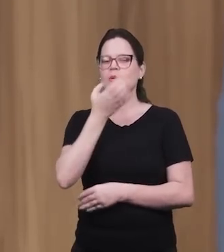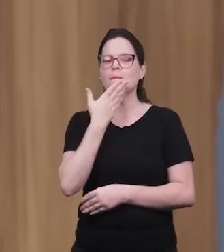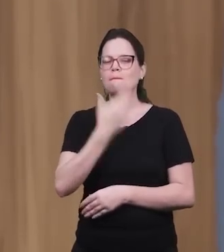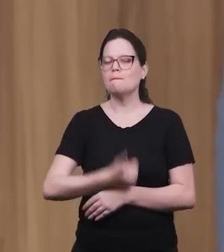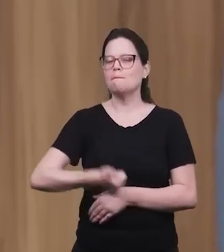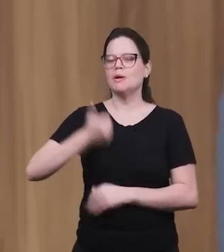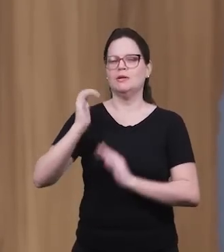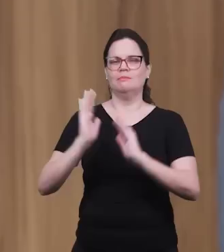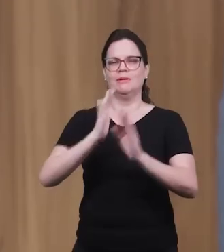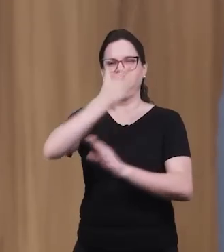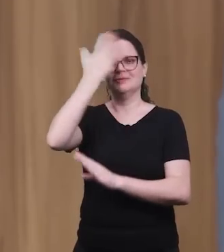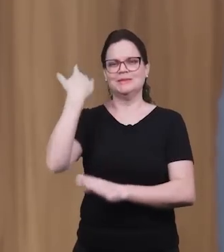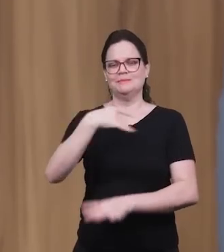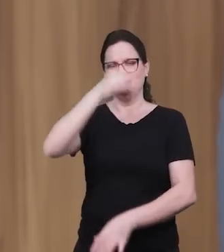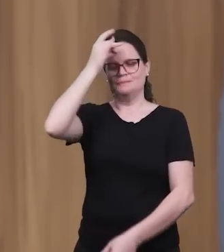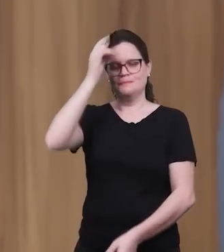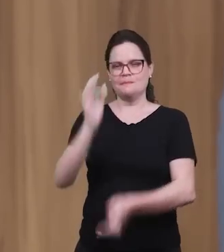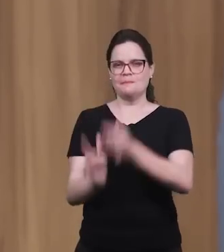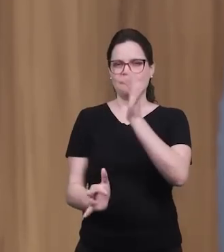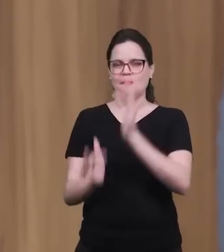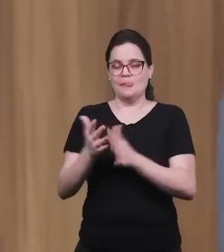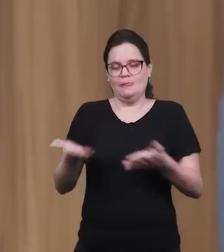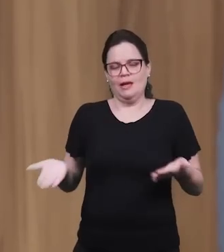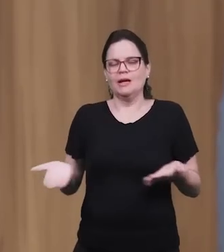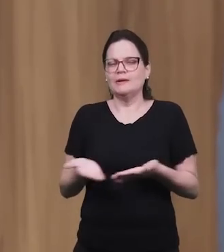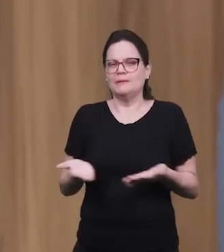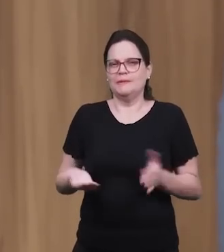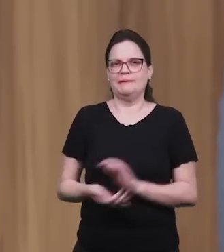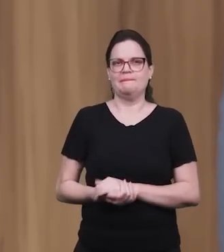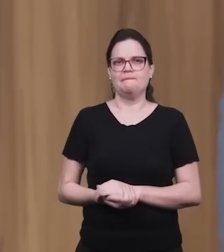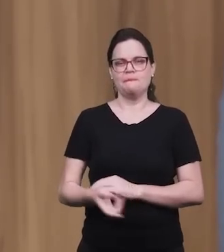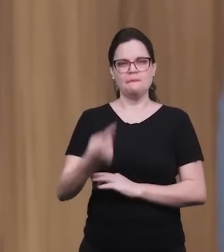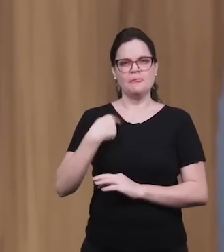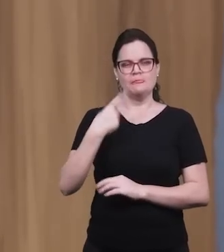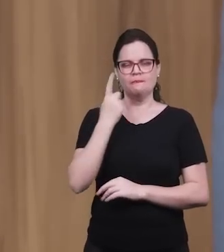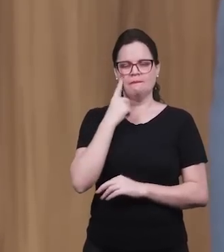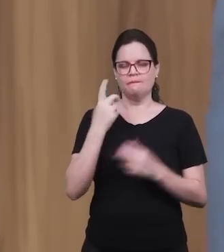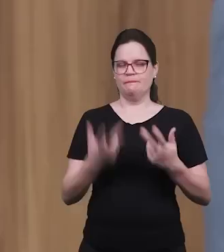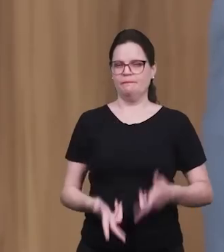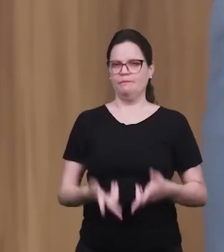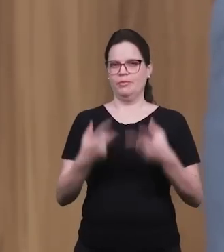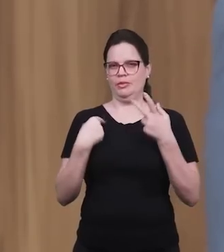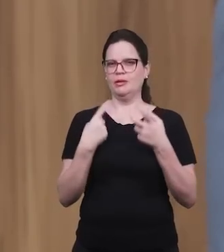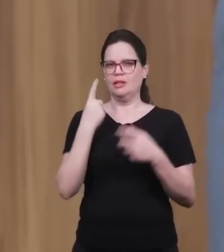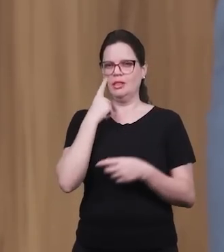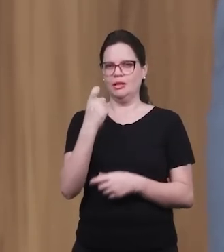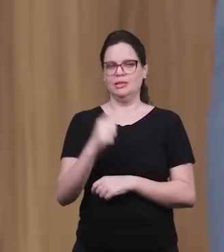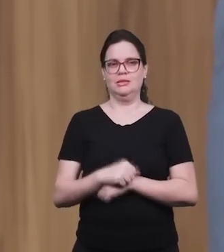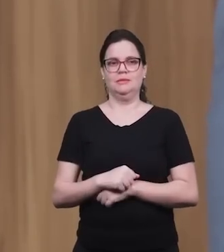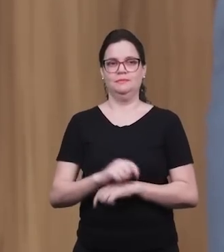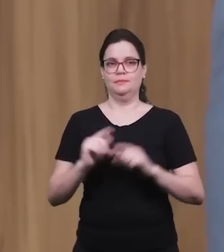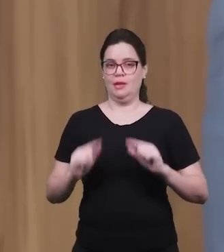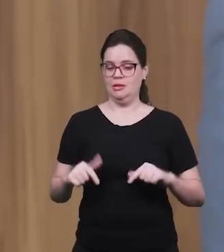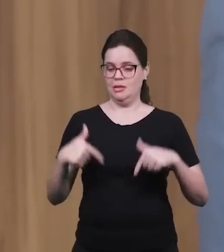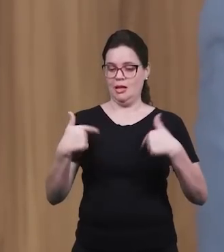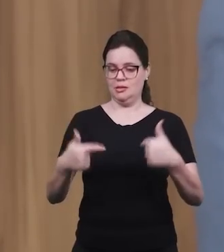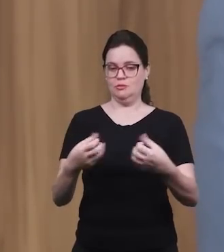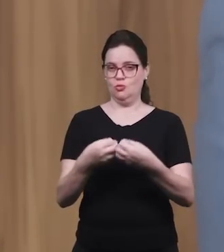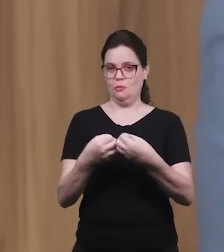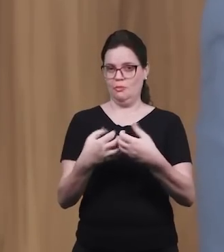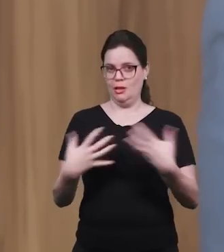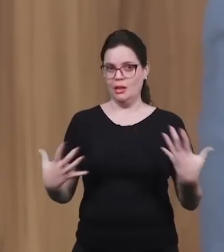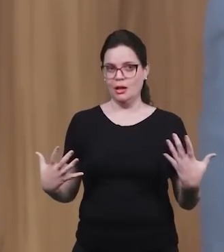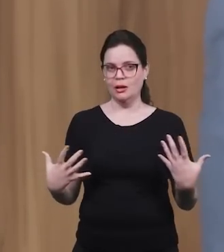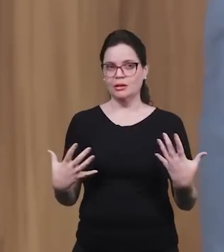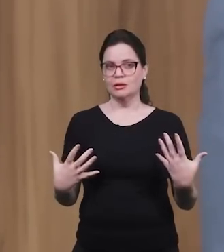bom vinho foi reservado para este momento. E o interessante, pastor Josias, que neste milagre, nesta operação do